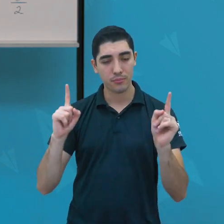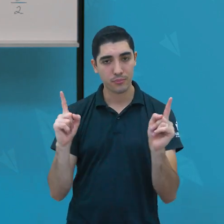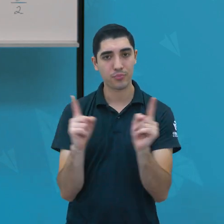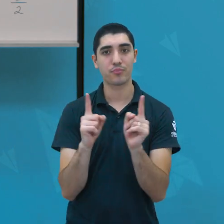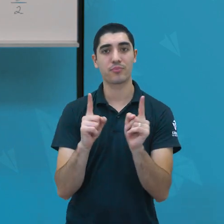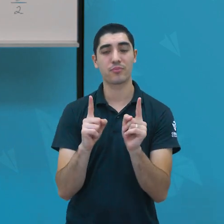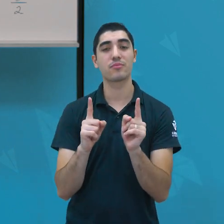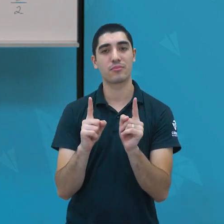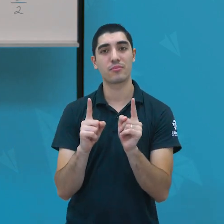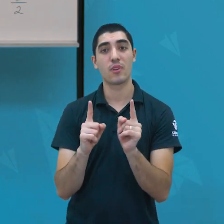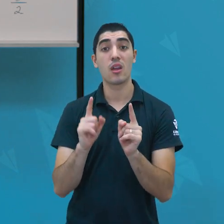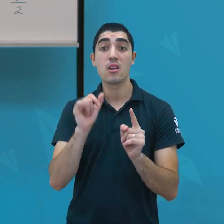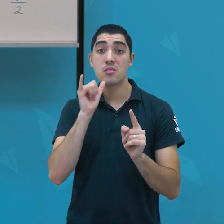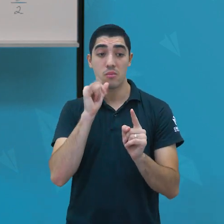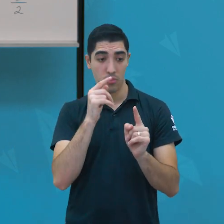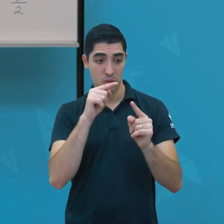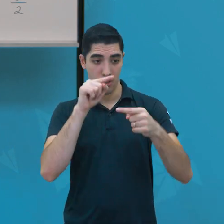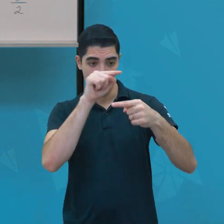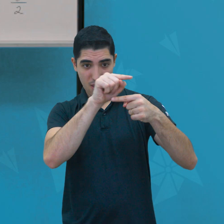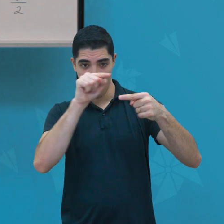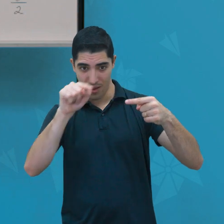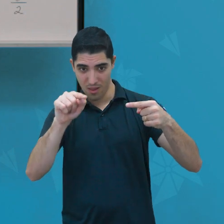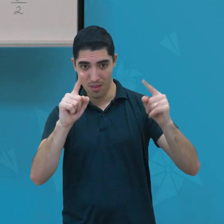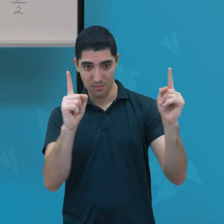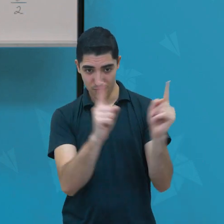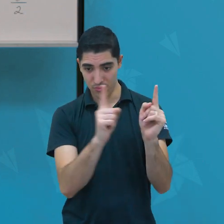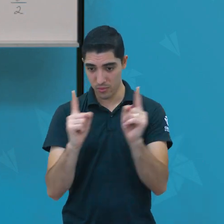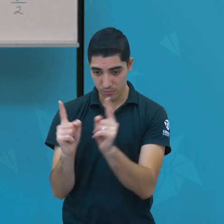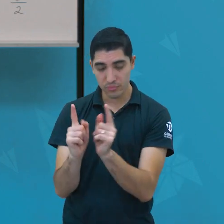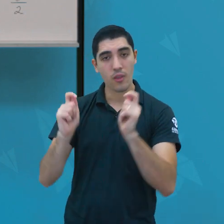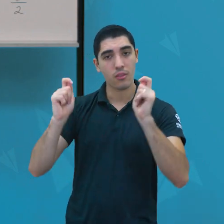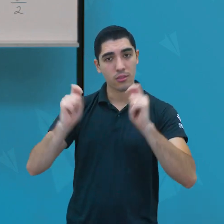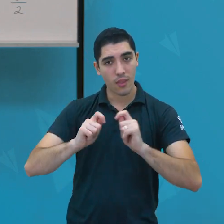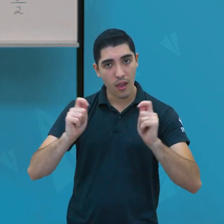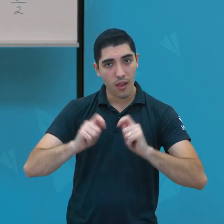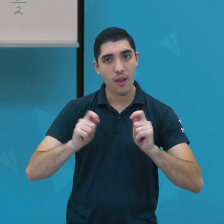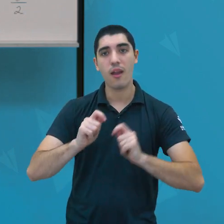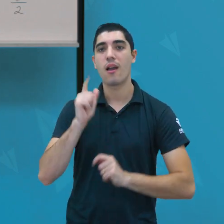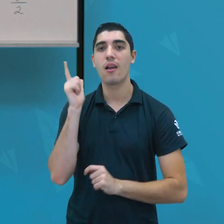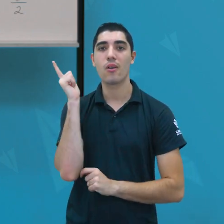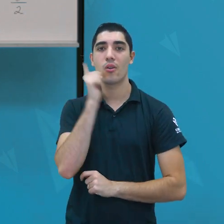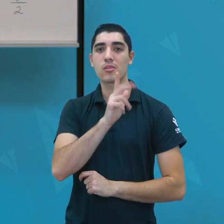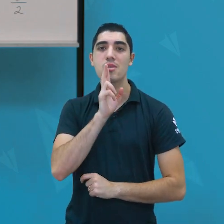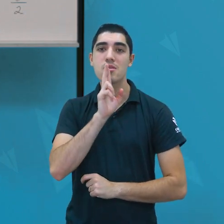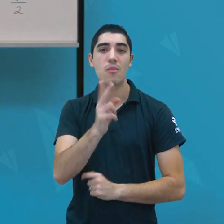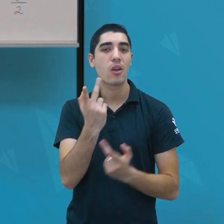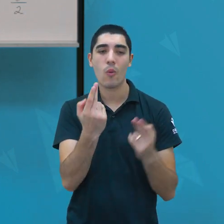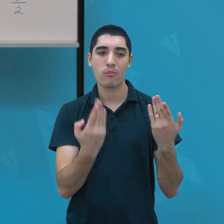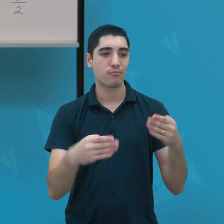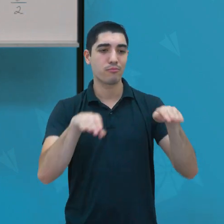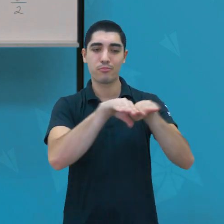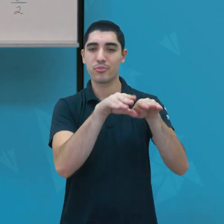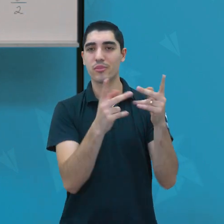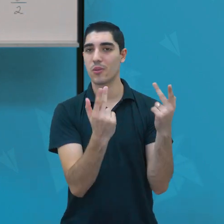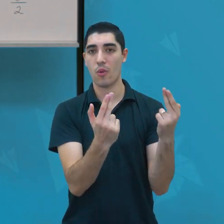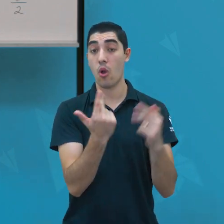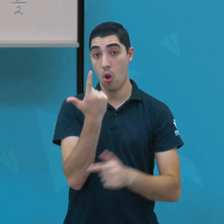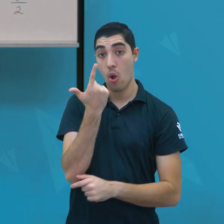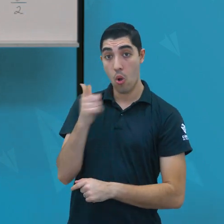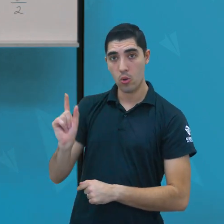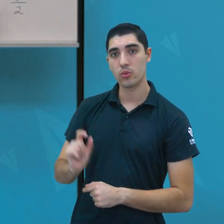eu tenho essa irredutível. Se você simplificar essas duas, você vai chegar na mesma irredutível. Então elas são